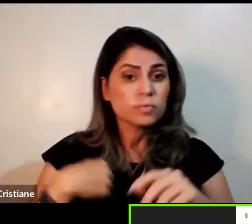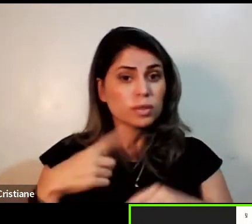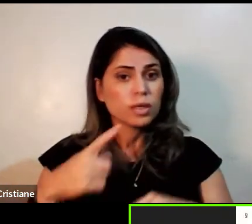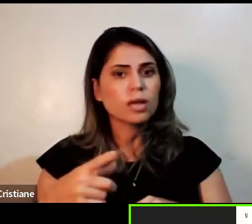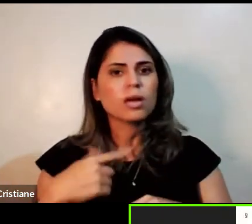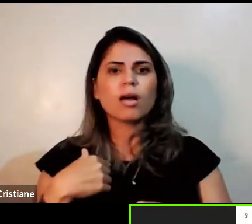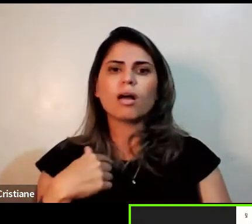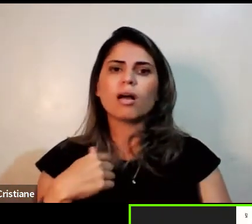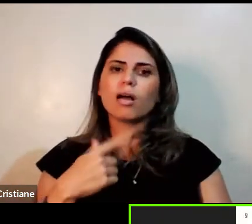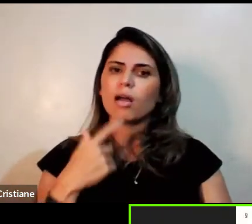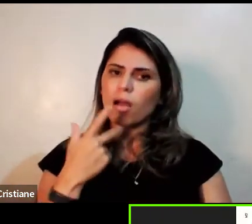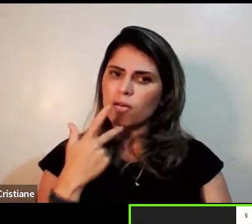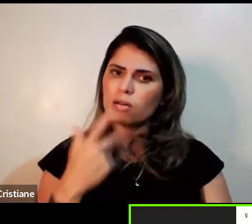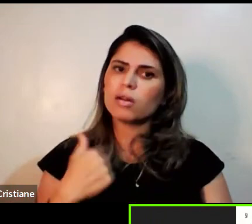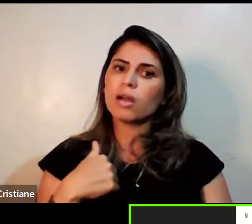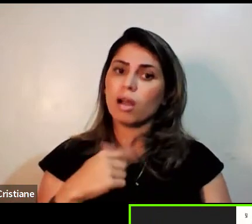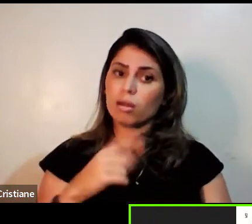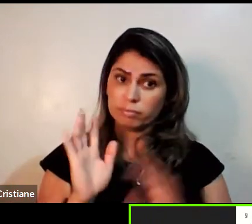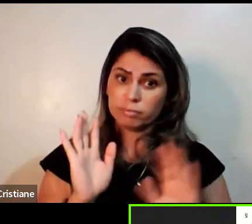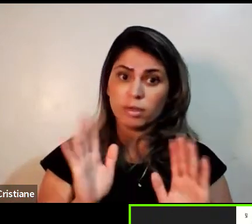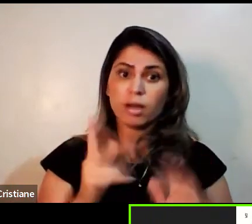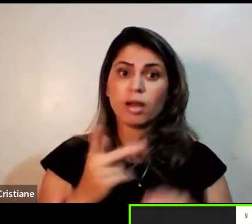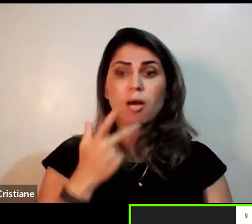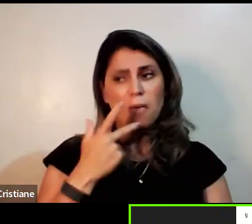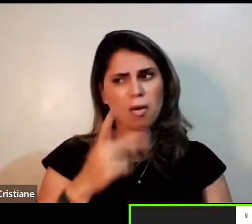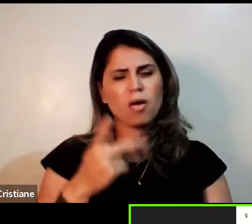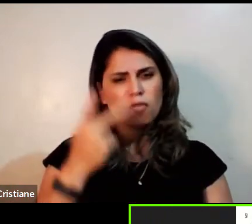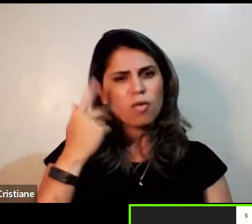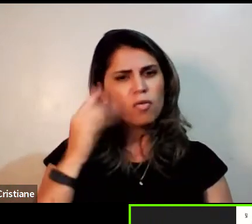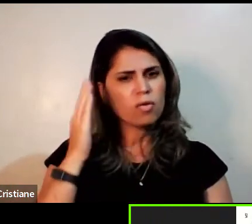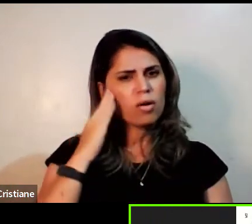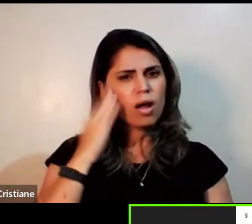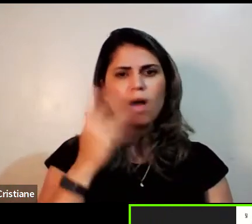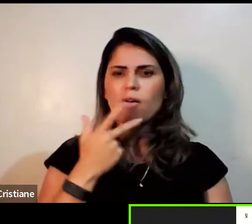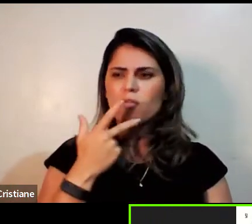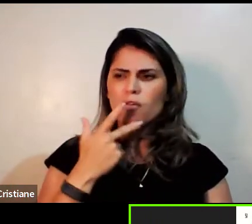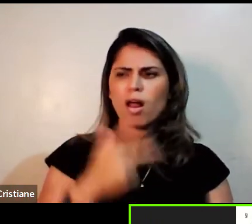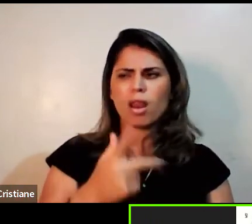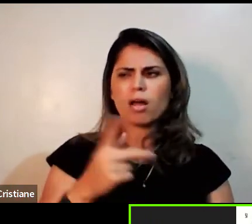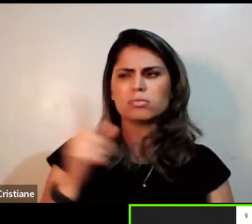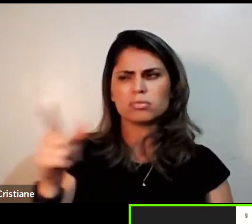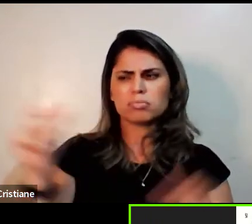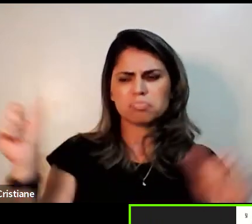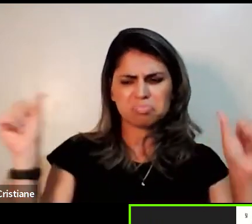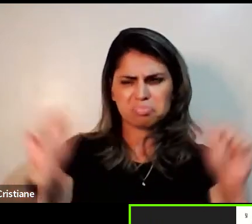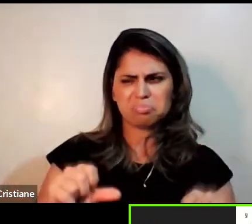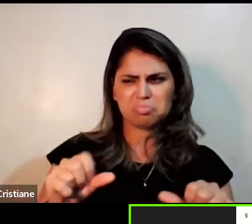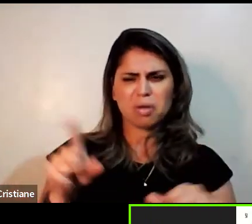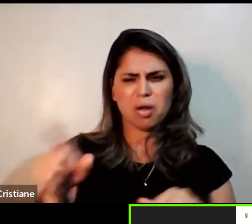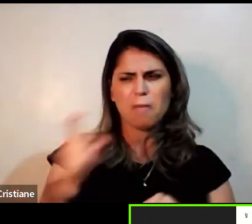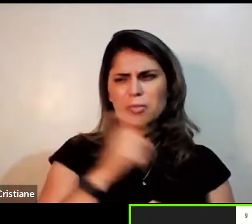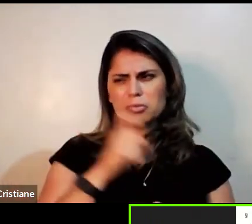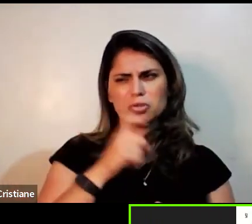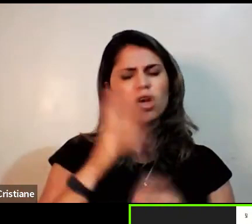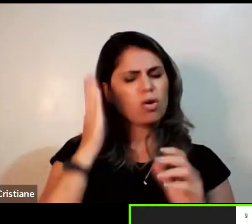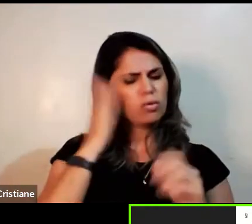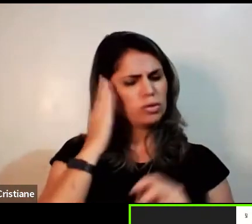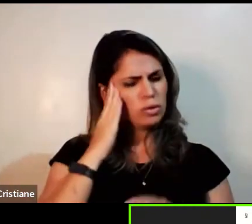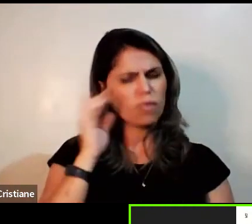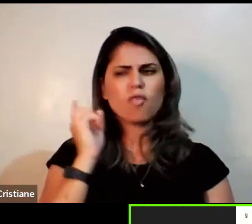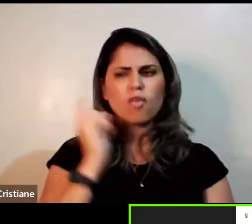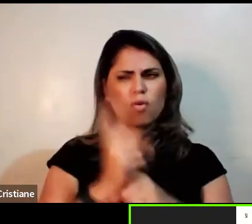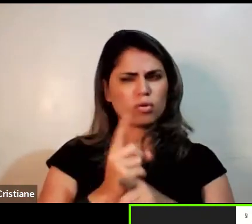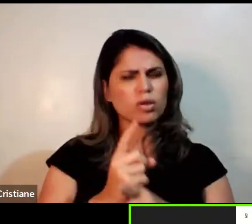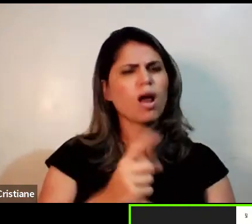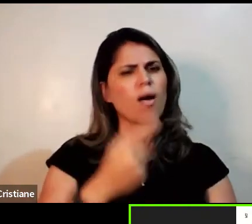pensei assim, uma hora eu vou ver alguém falando mal. Eu pensava desse jeito. Eu assisti umas 6 lives e ainda pensando que alguém